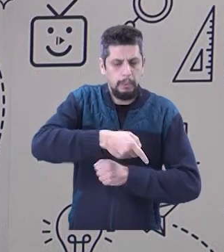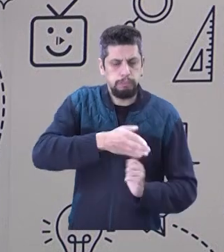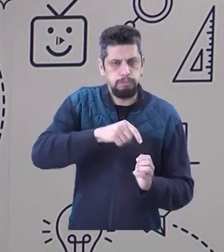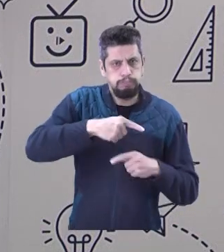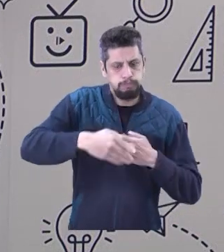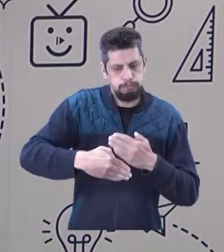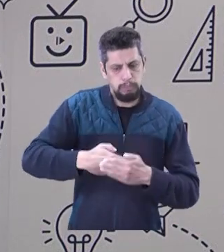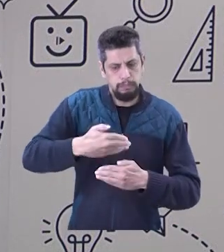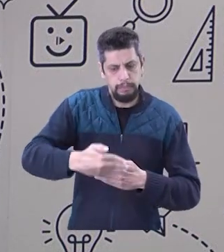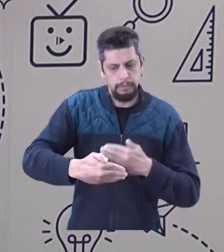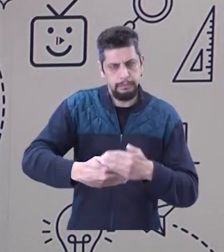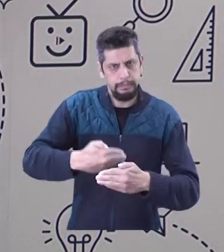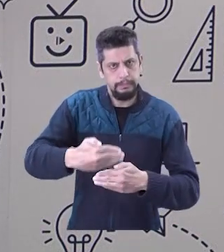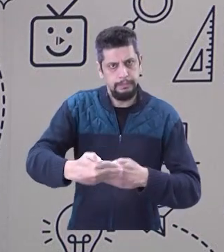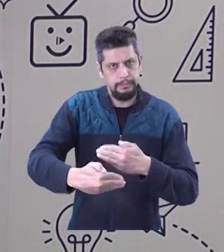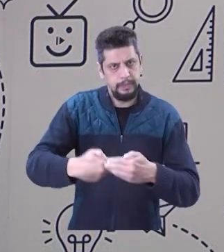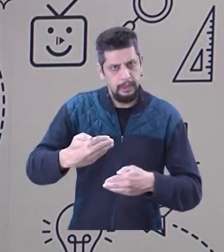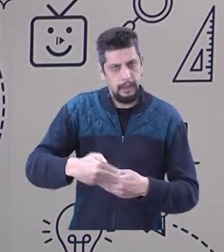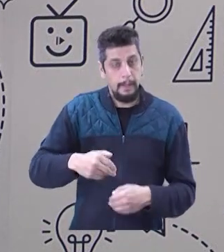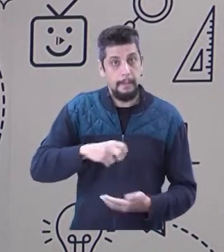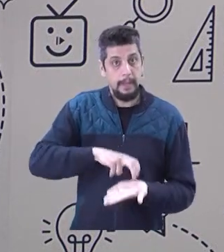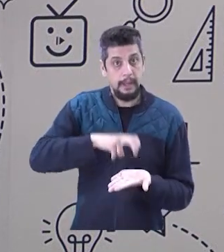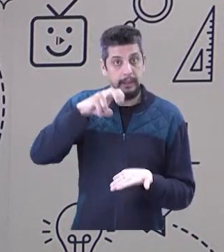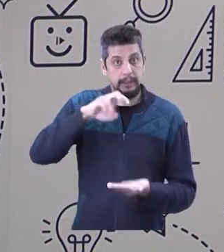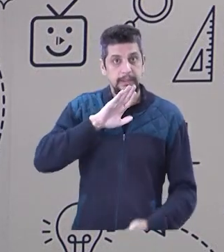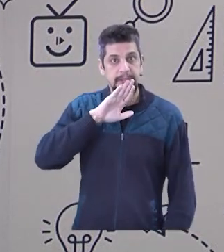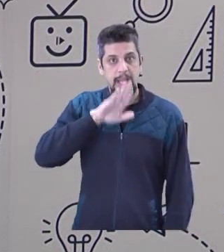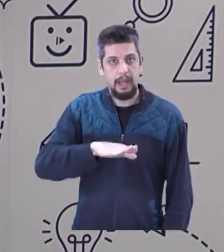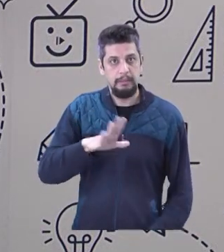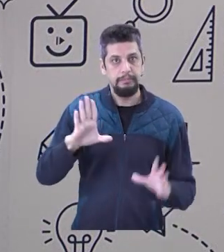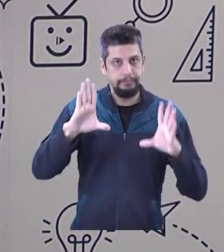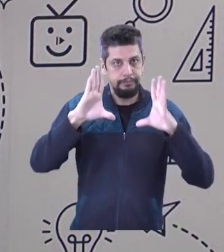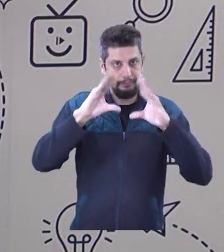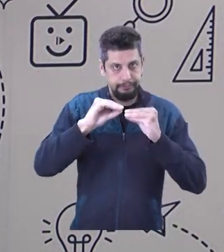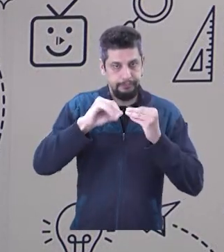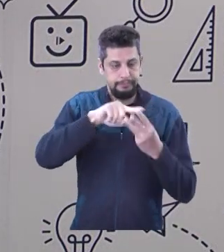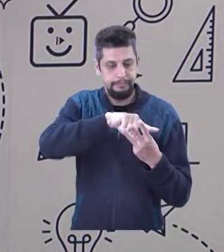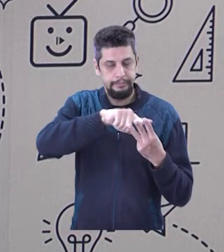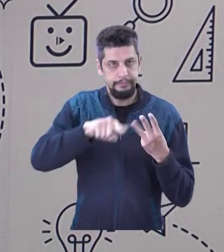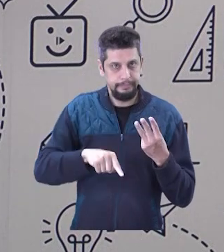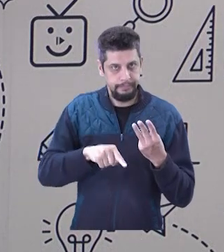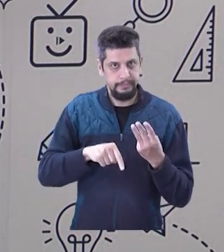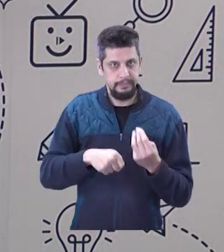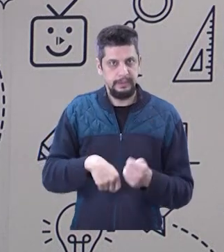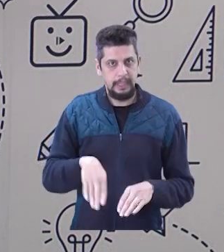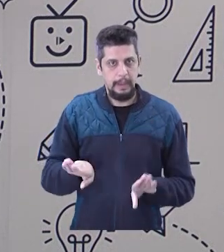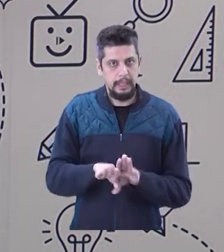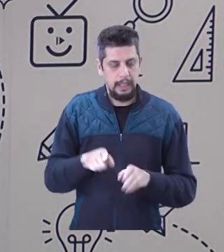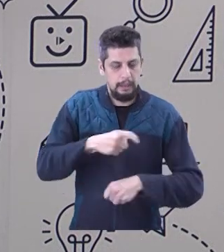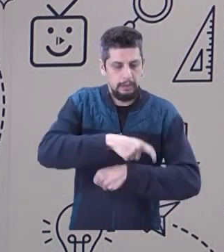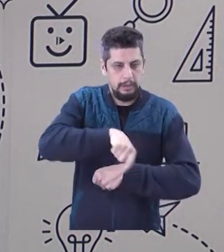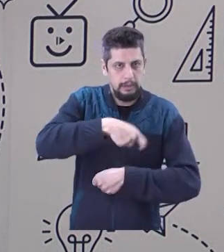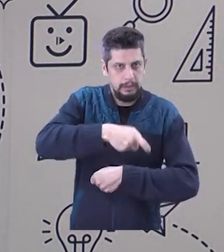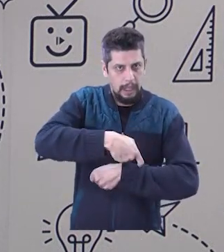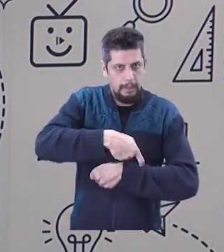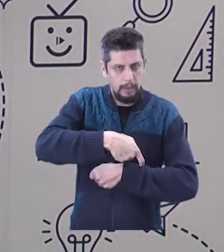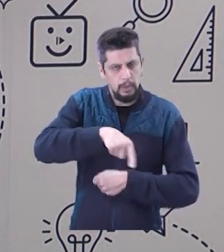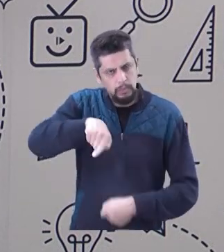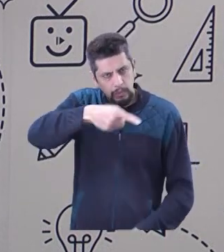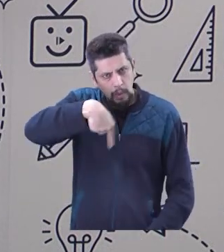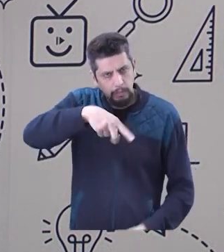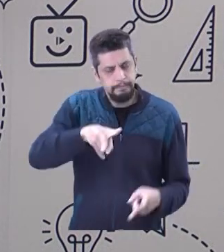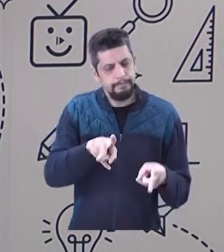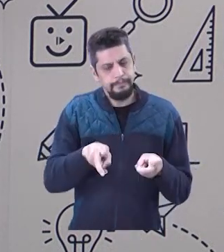o tempo. São períodos do dia. Manhã, tarde, e noite, né? Também são passagens do tempo que a gente